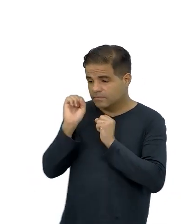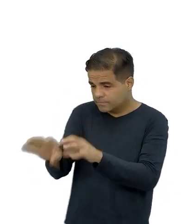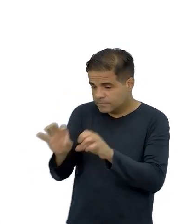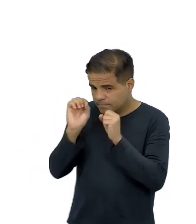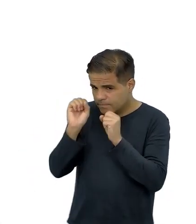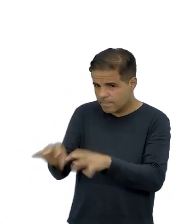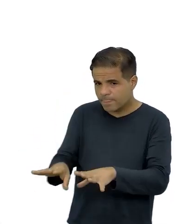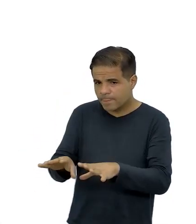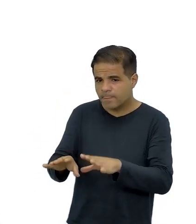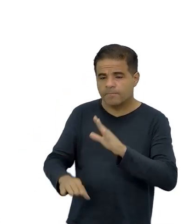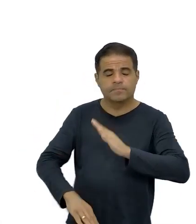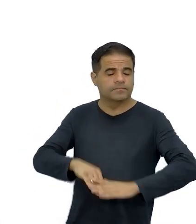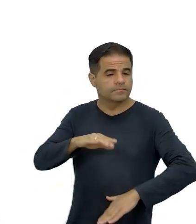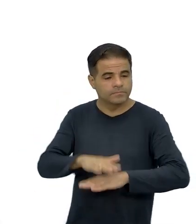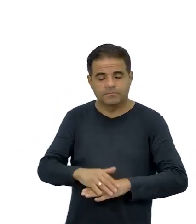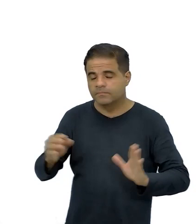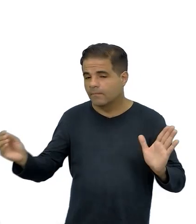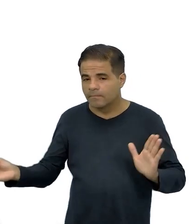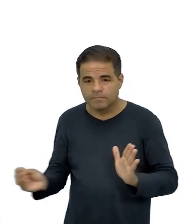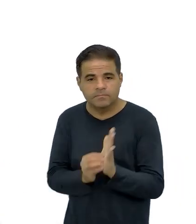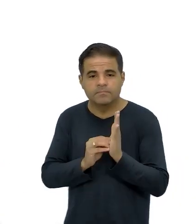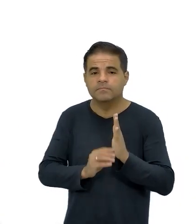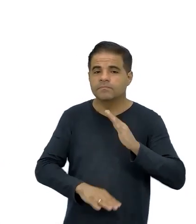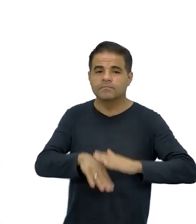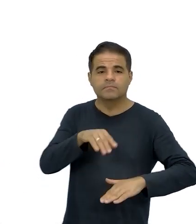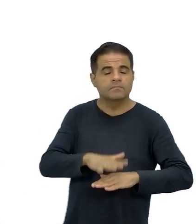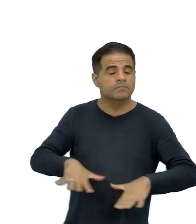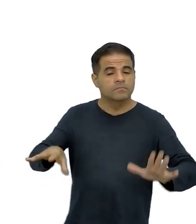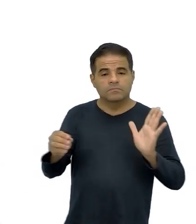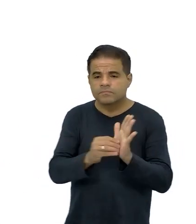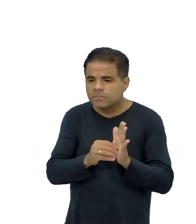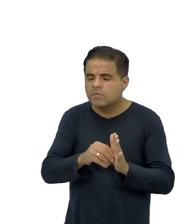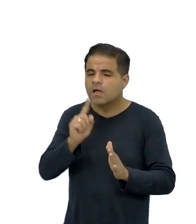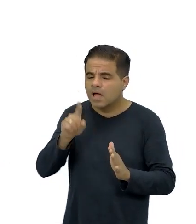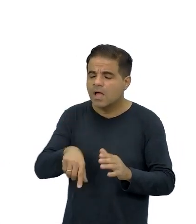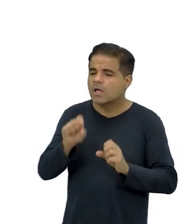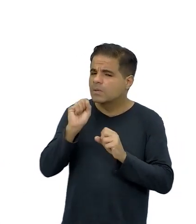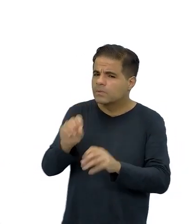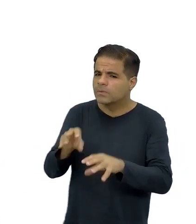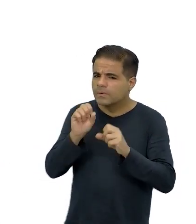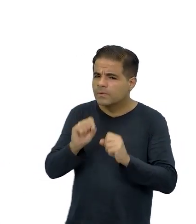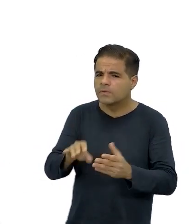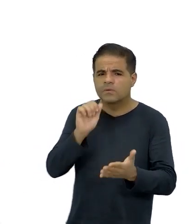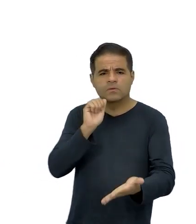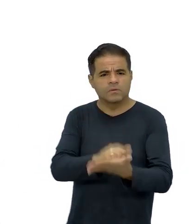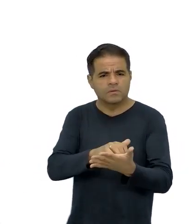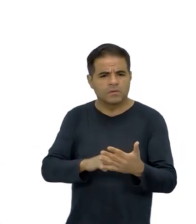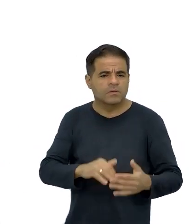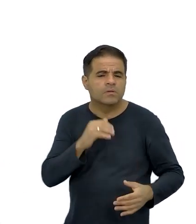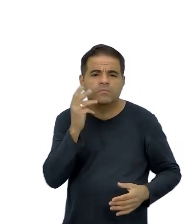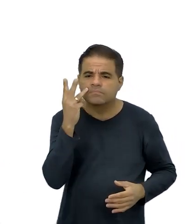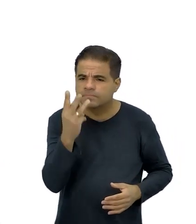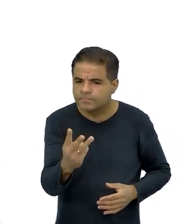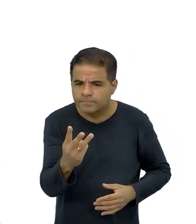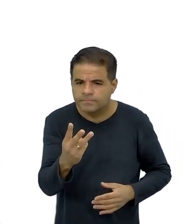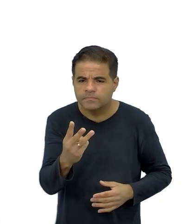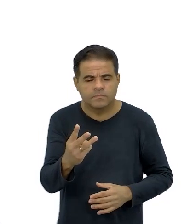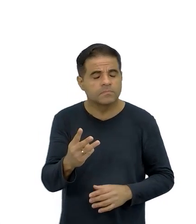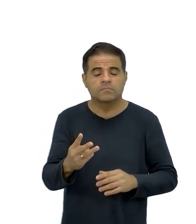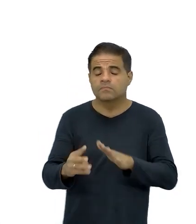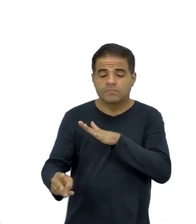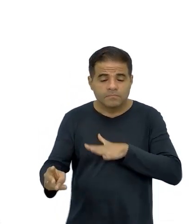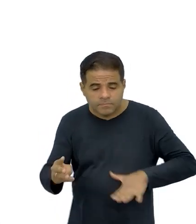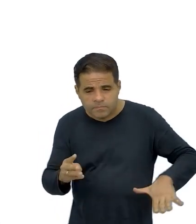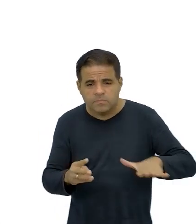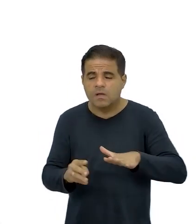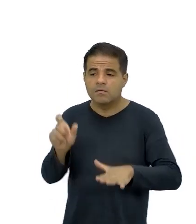da atividade indicada como 2 são, na verdade, as orientações da atividade 3. Nela,